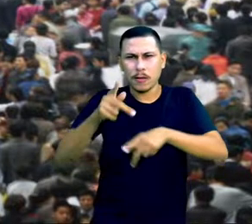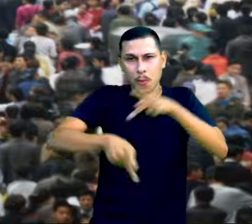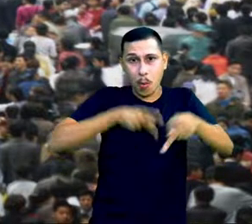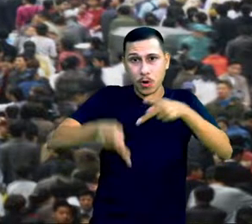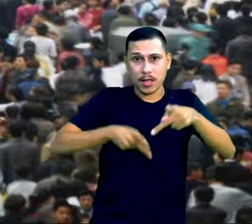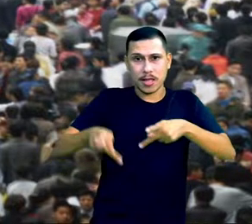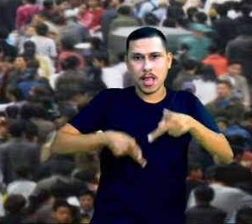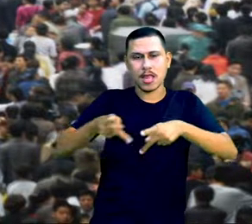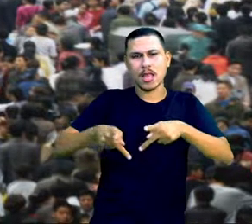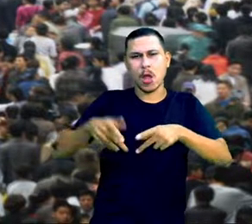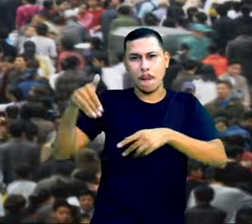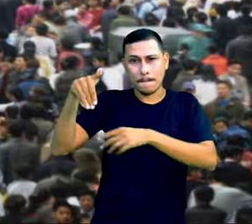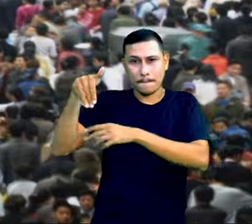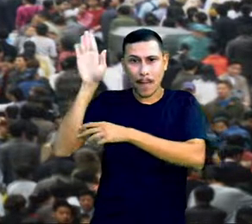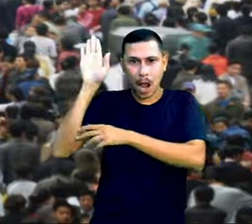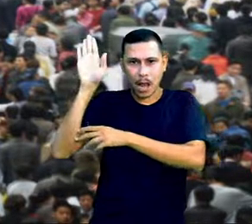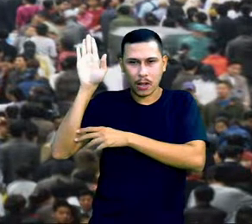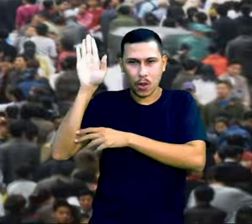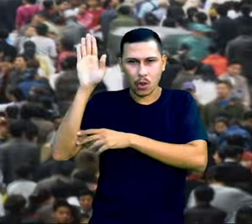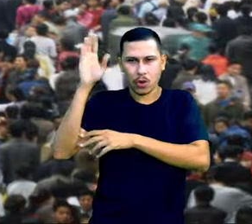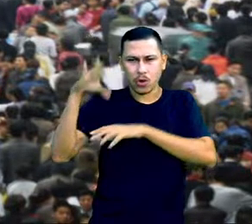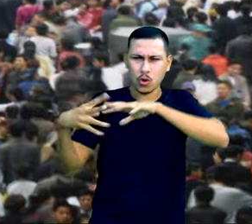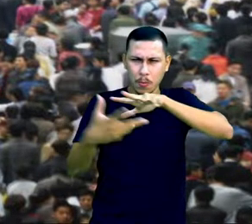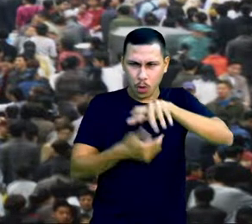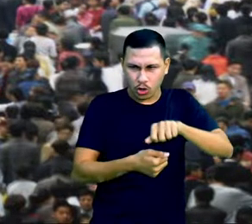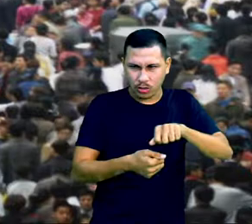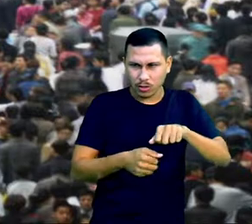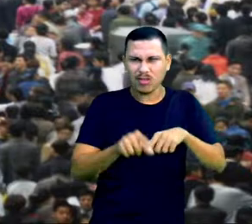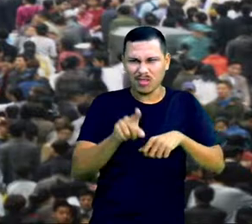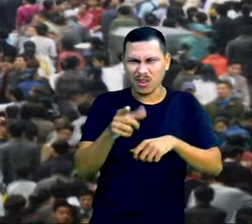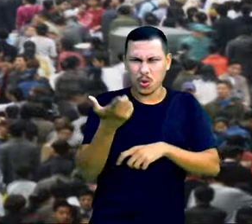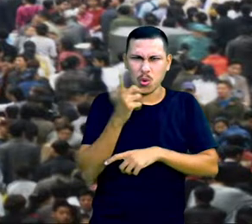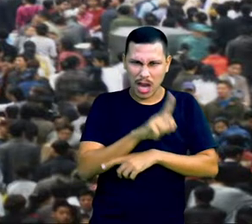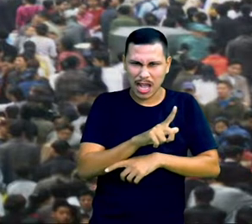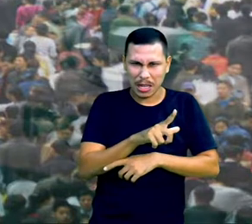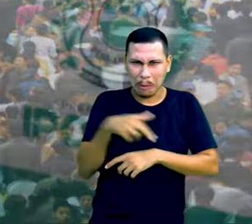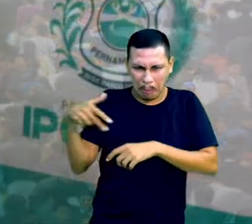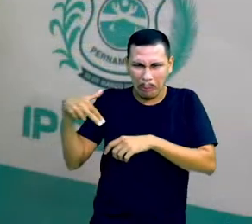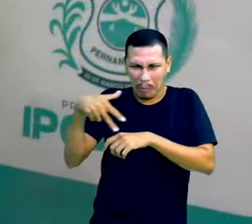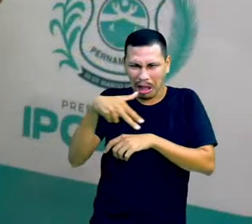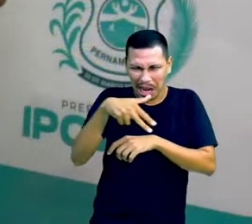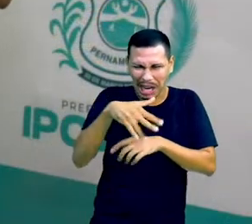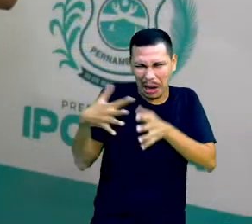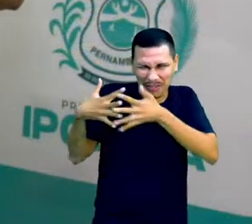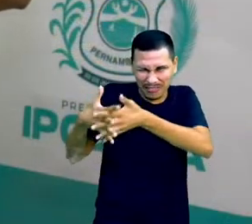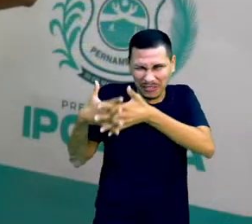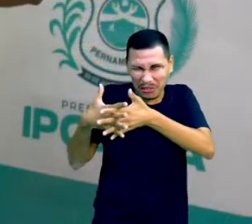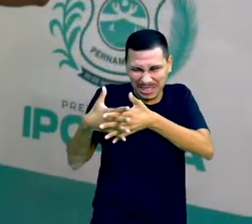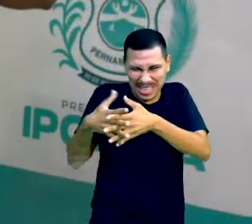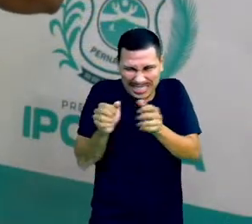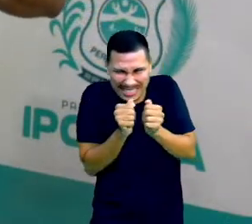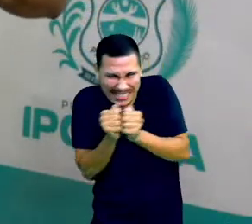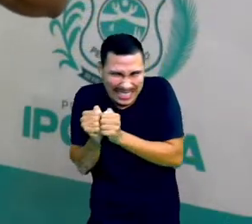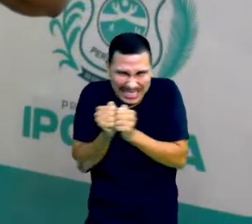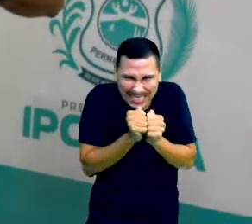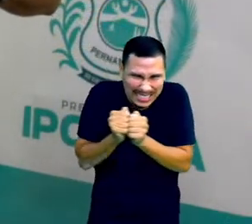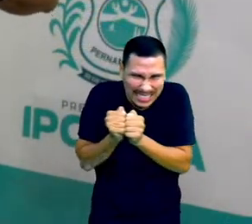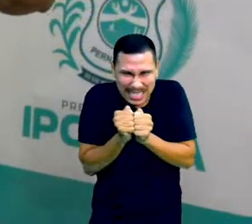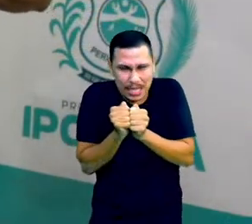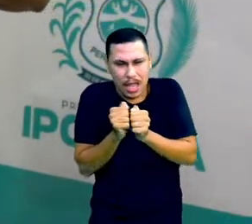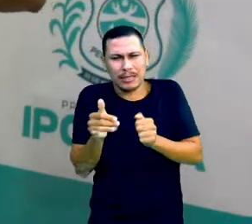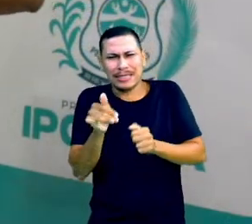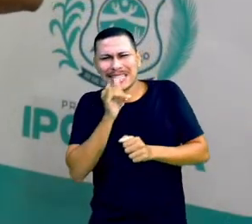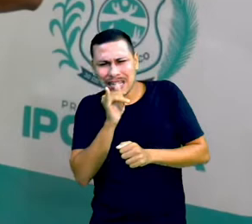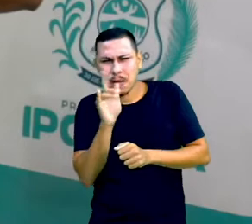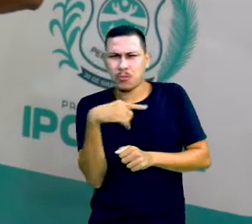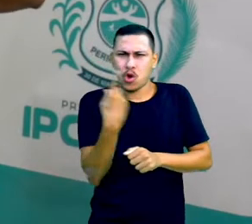população mundial. Dá para andar, não dá um pouquinho? É meio confuso de andar. Se a gente